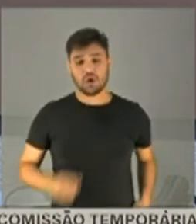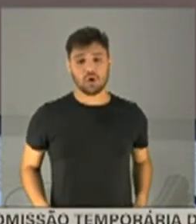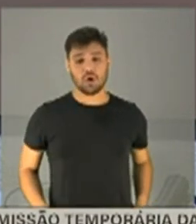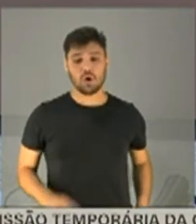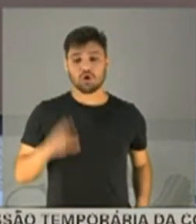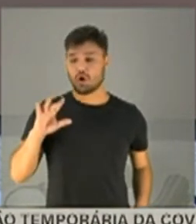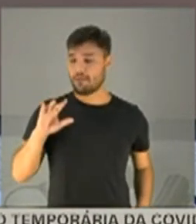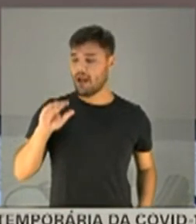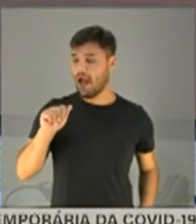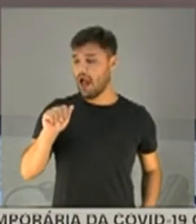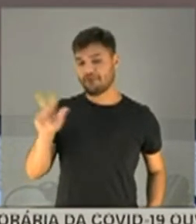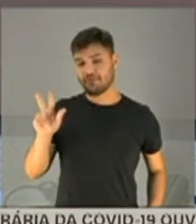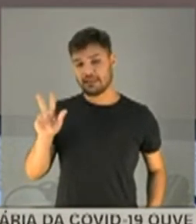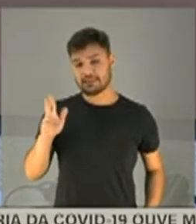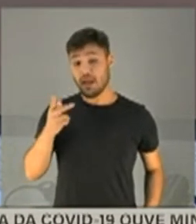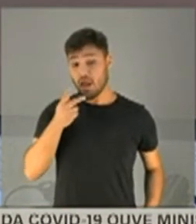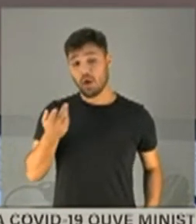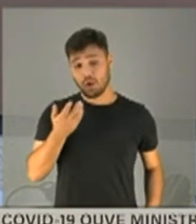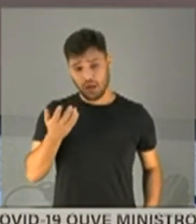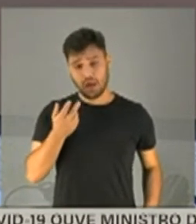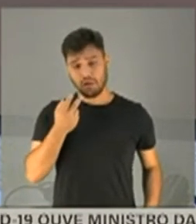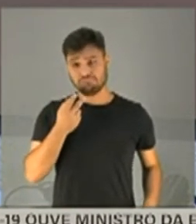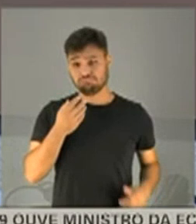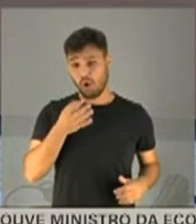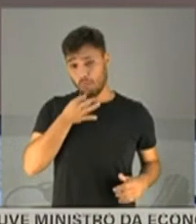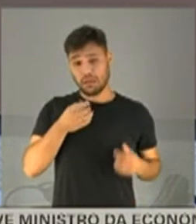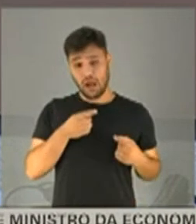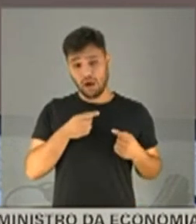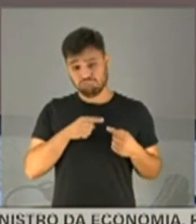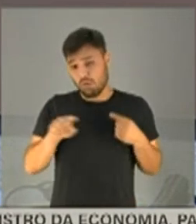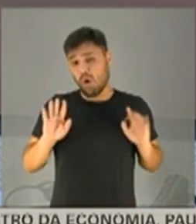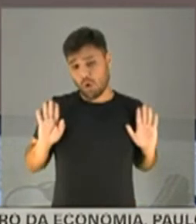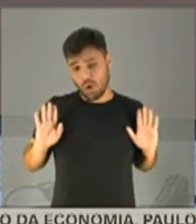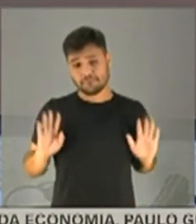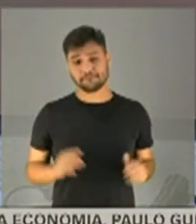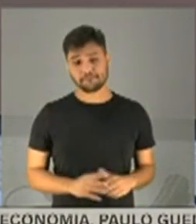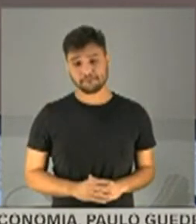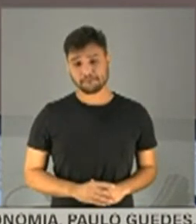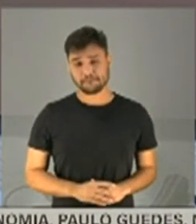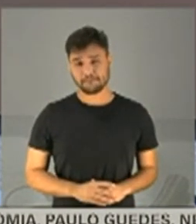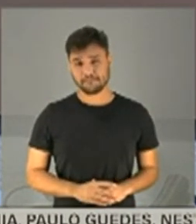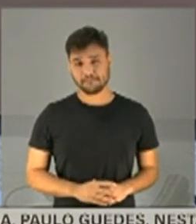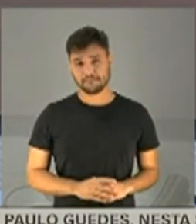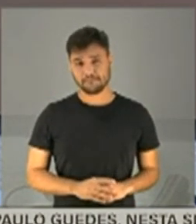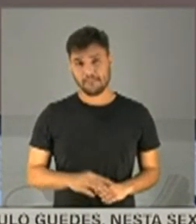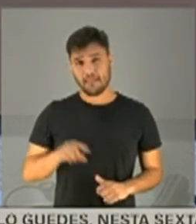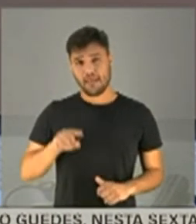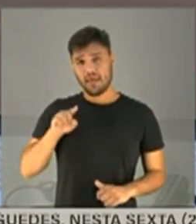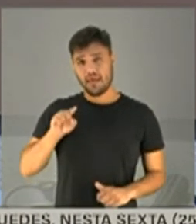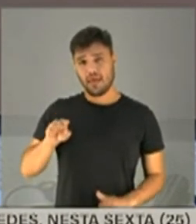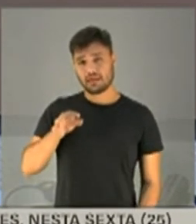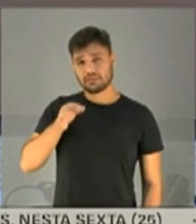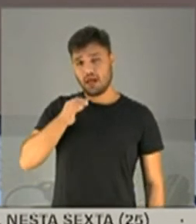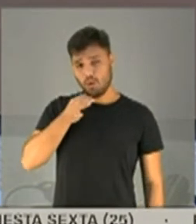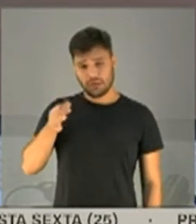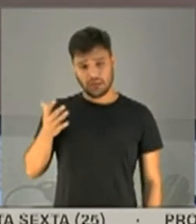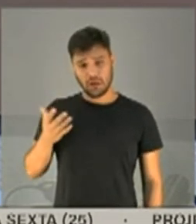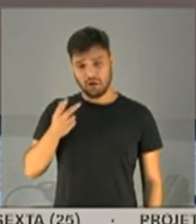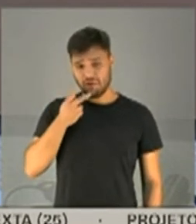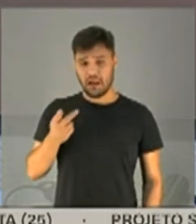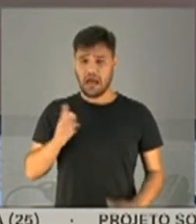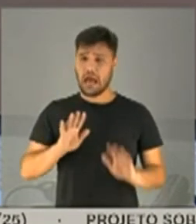questão da Anvisa, eu gostaria de discordar respeitosamente. Me parece que essa narrativa de que,